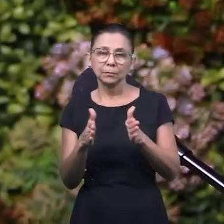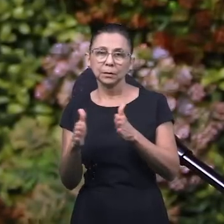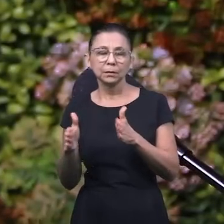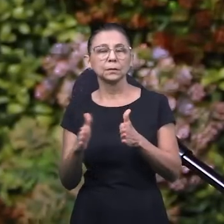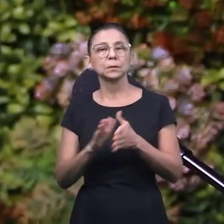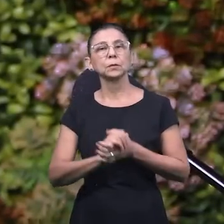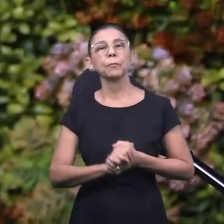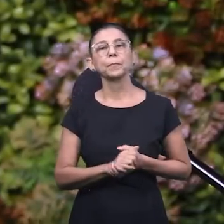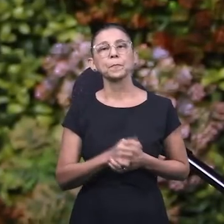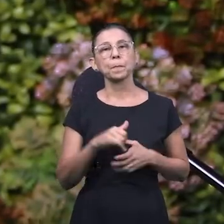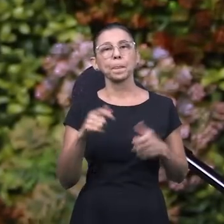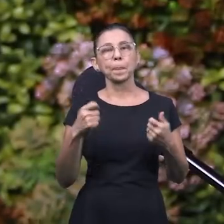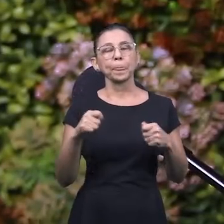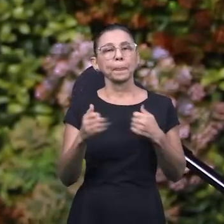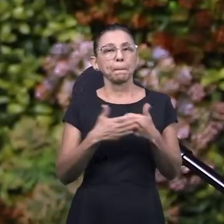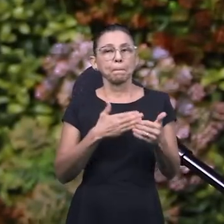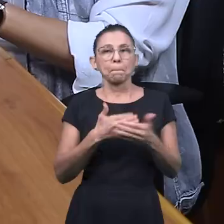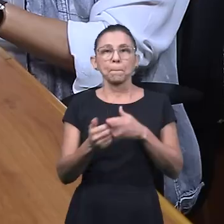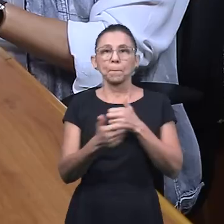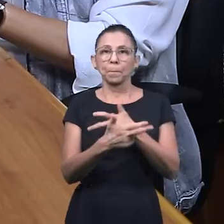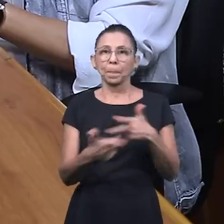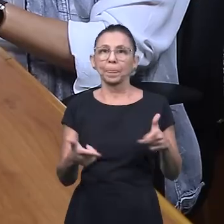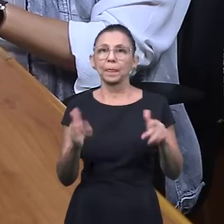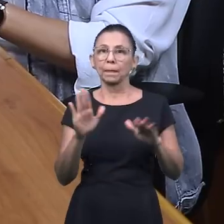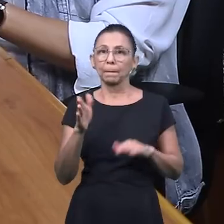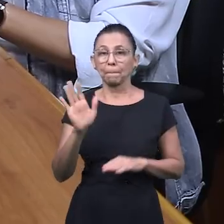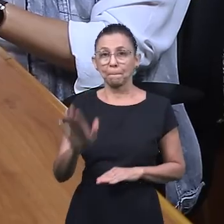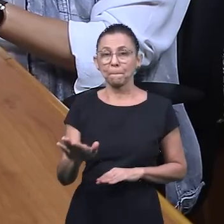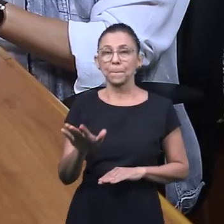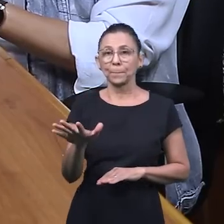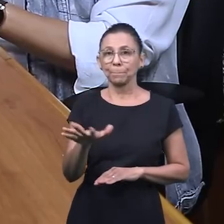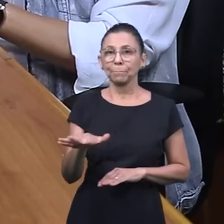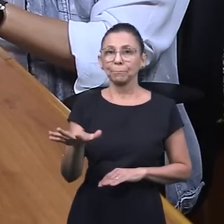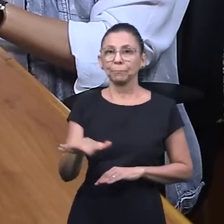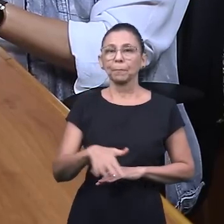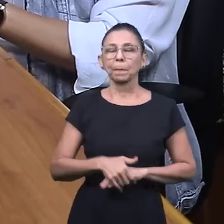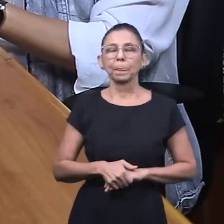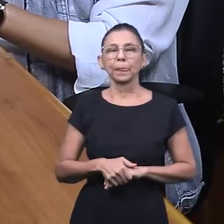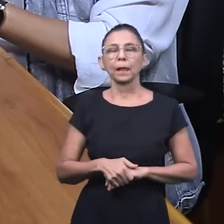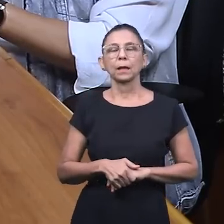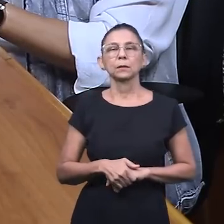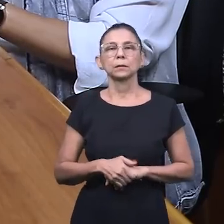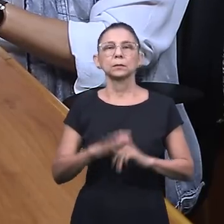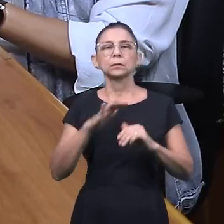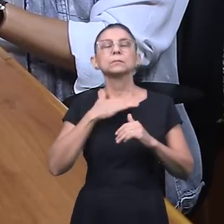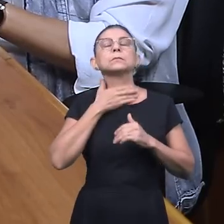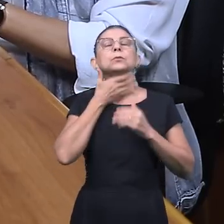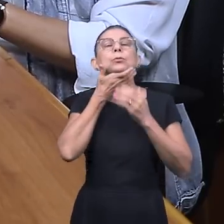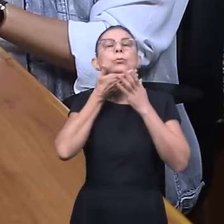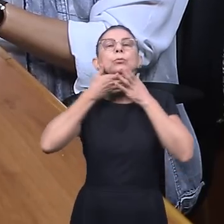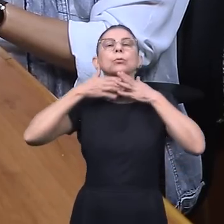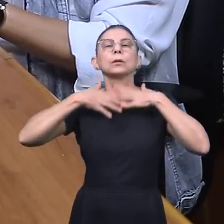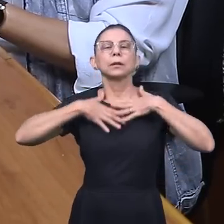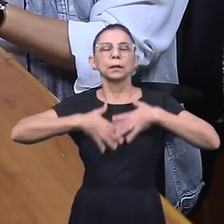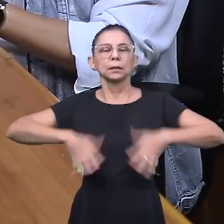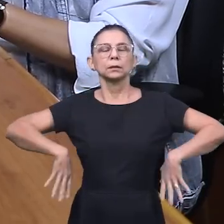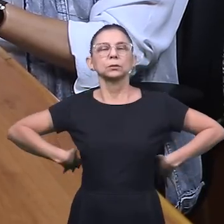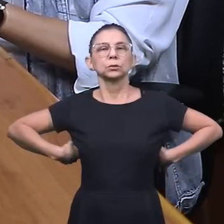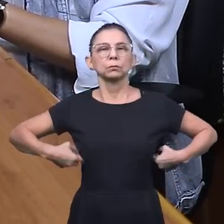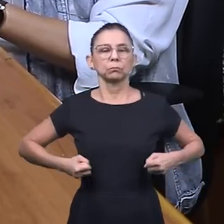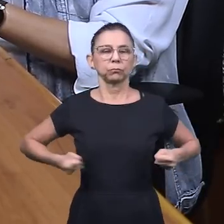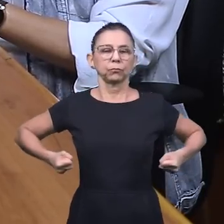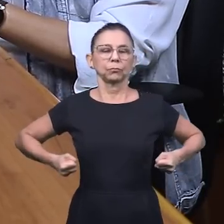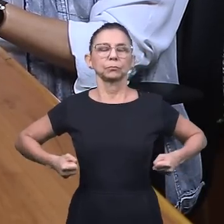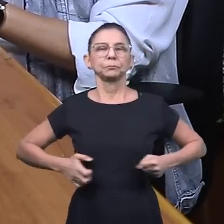feitos, né? E ele, se precisasse de qualquer coisa, estaria ali. Porque ela saiu com colar cervical e com aquele colete que se usa quando faz